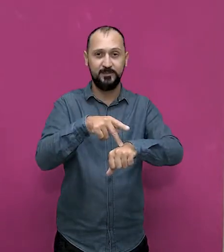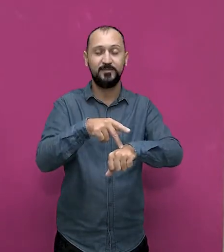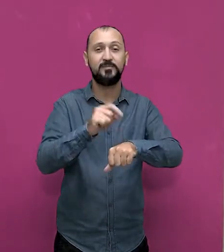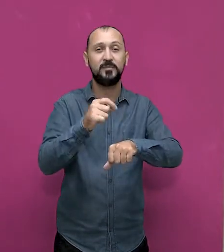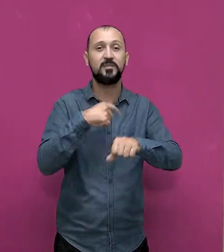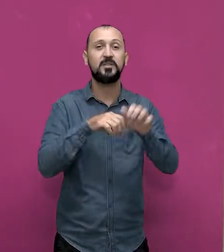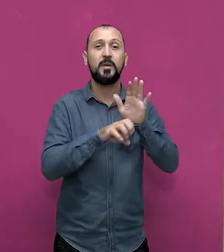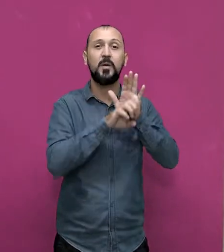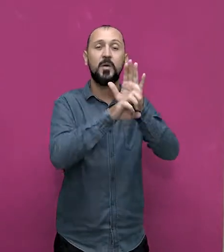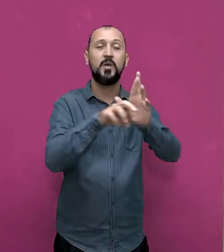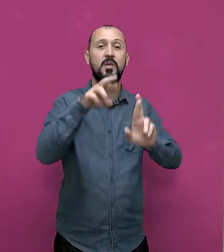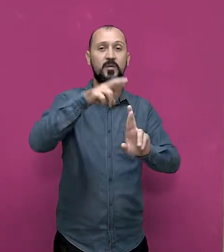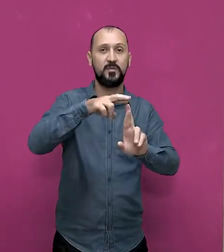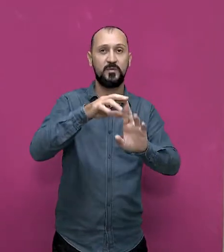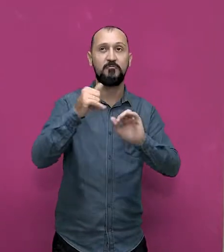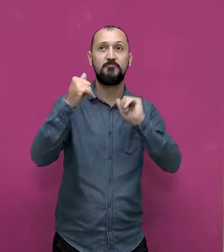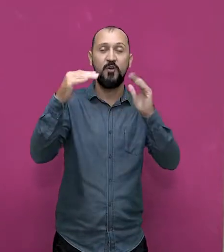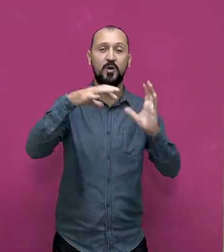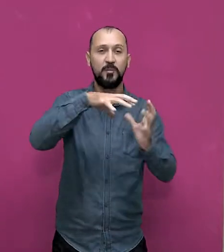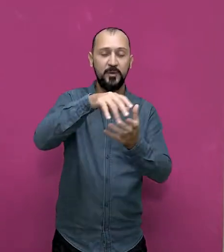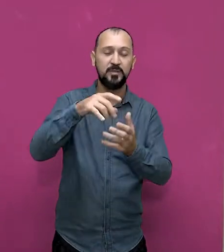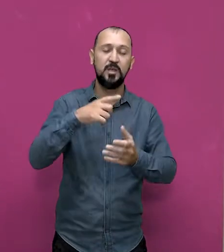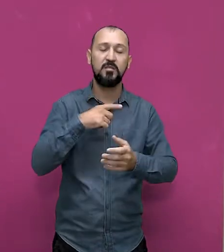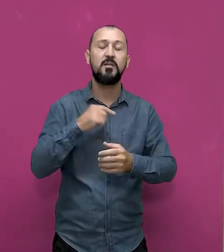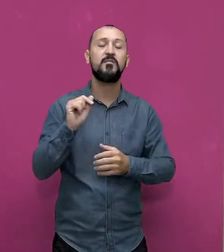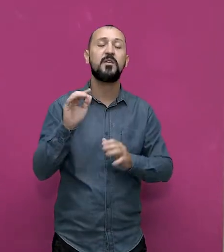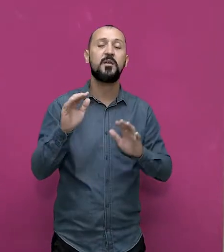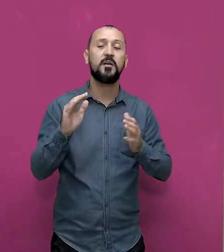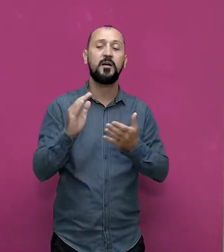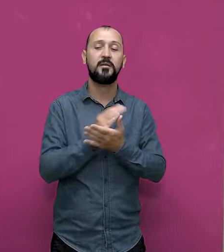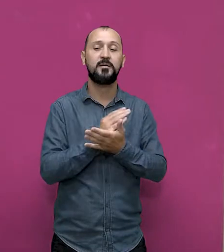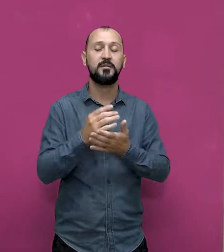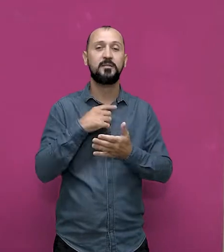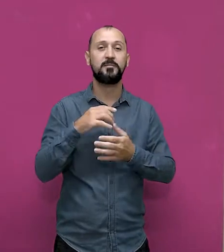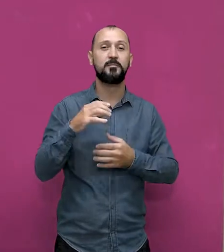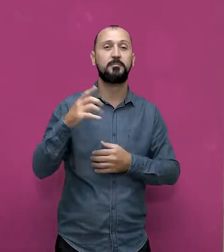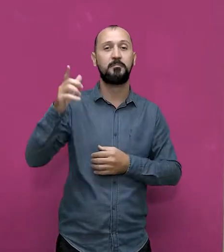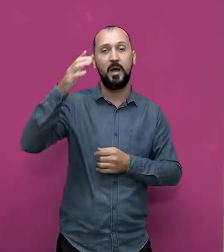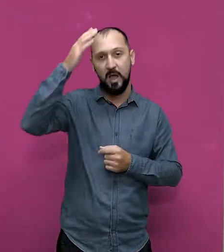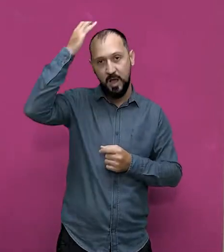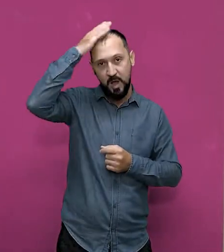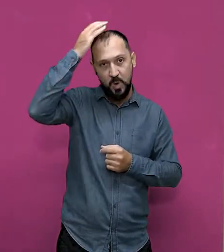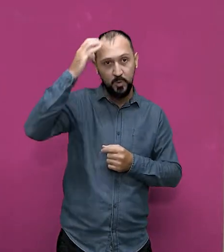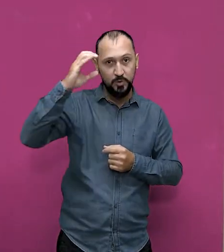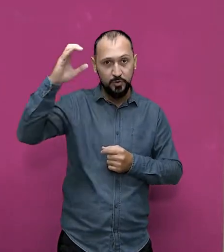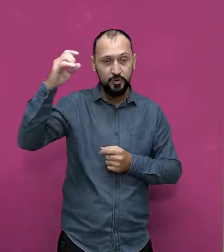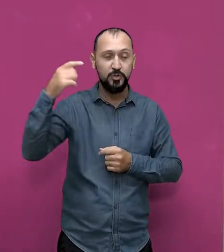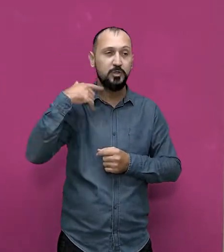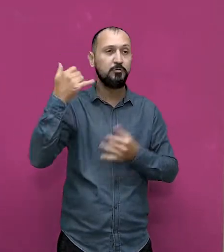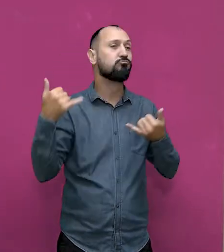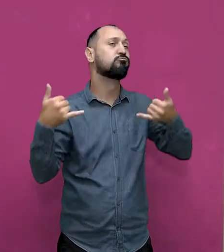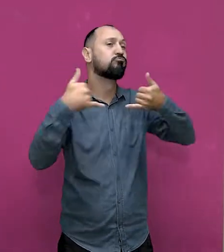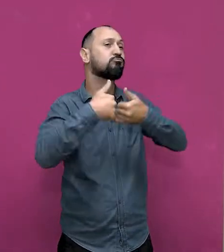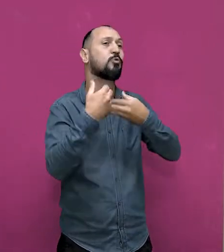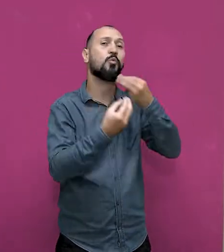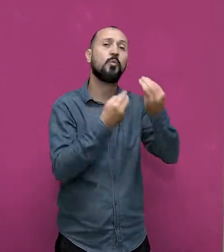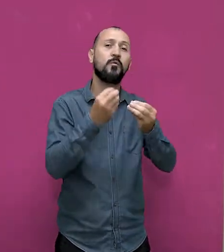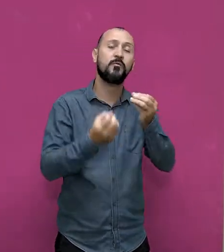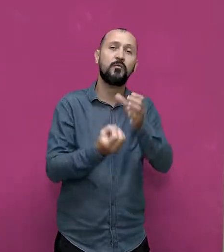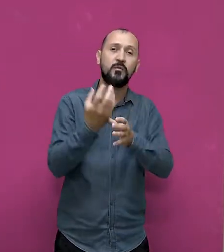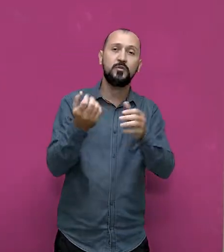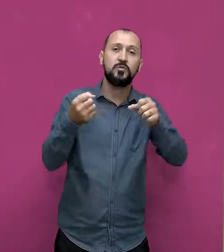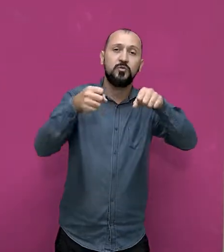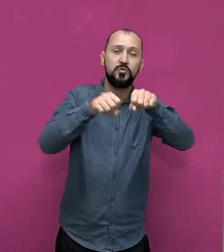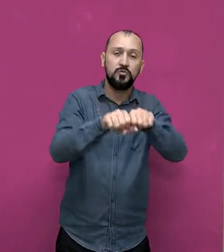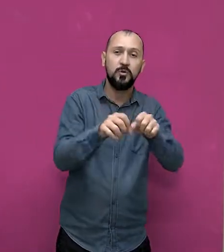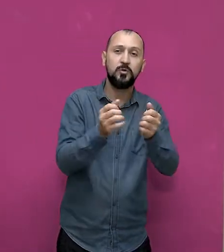país, e que virou referência até internacional. Então a gente já teve aí Curitiba entrando em contato para saber como que nós